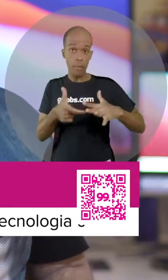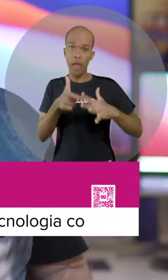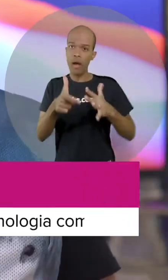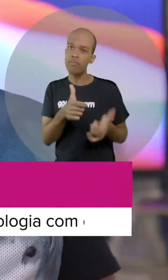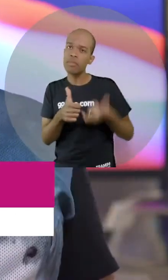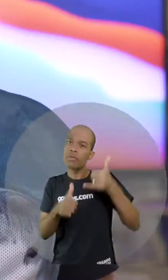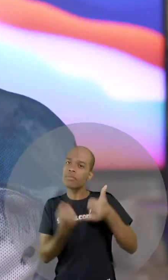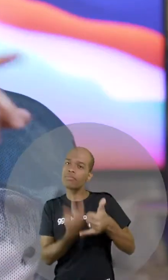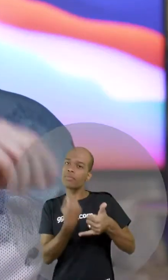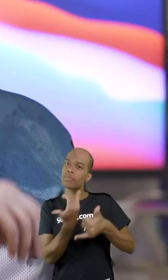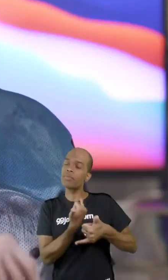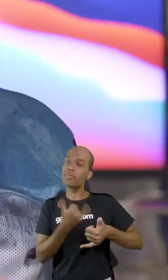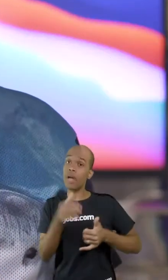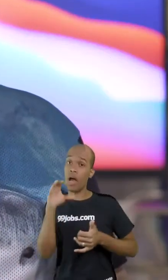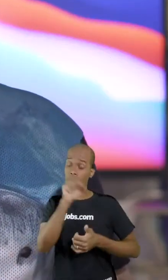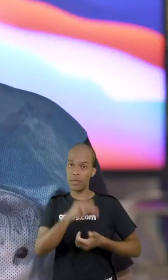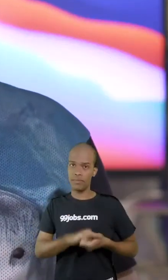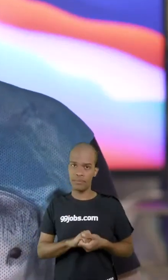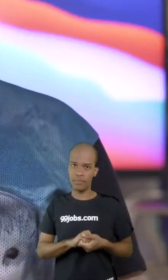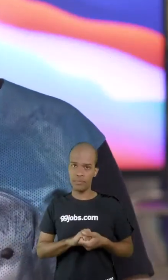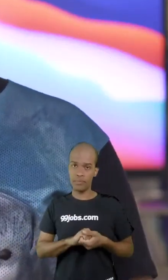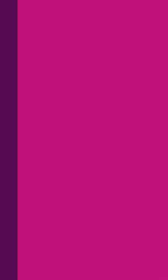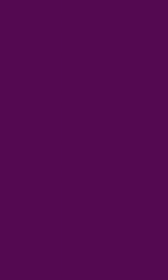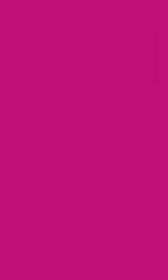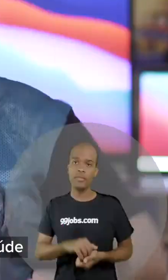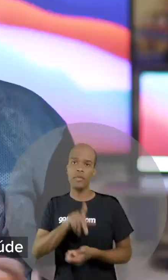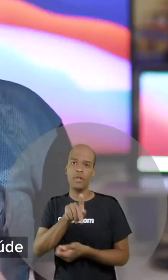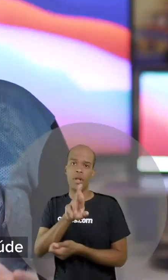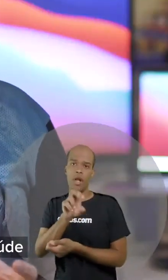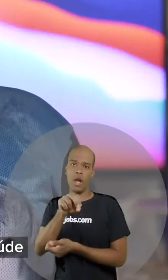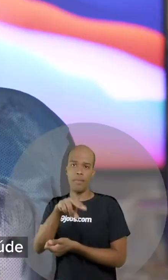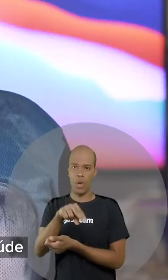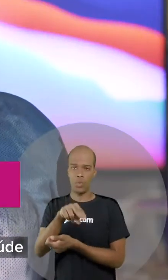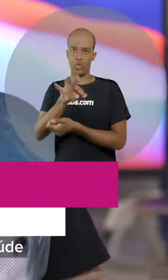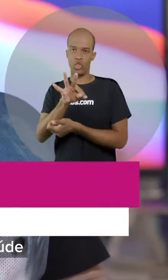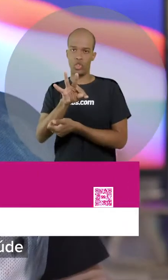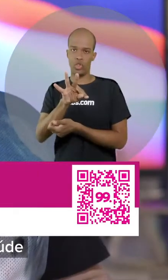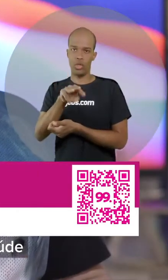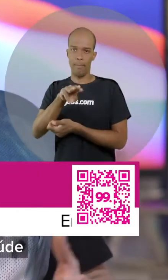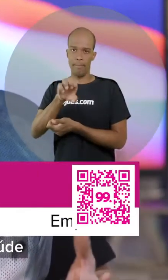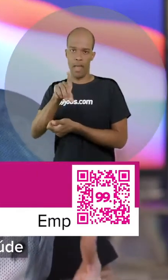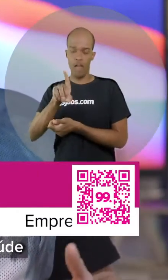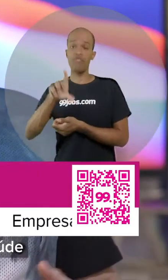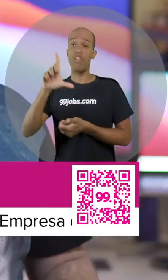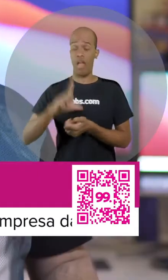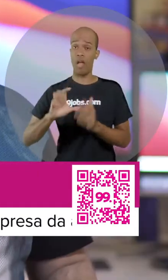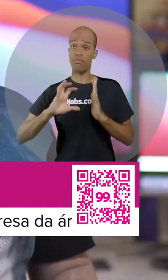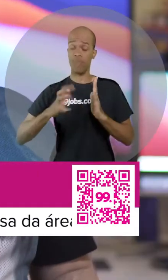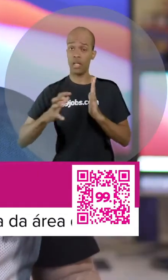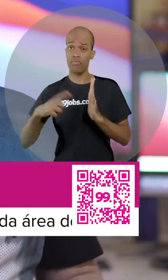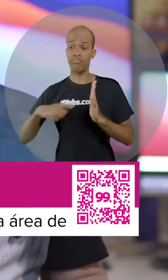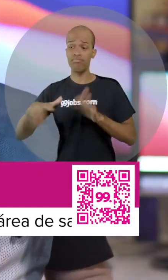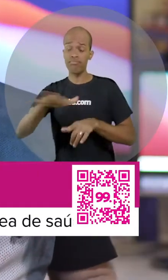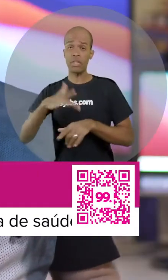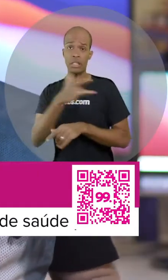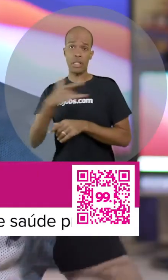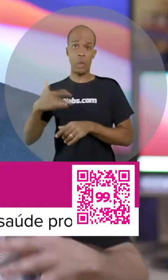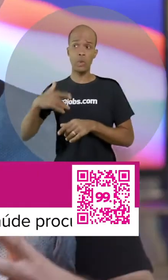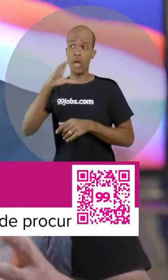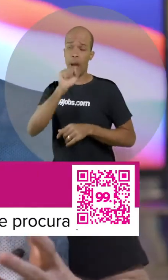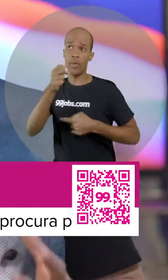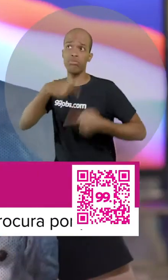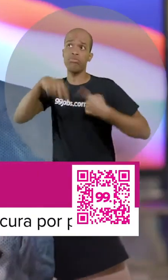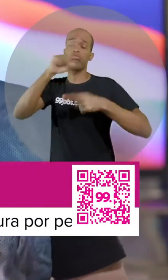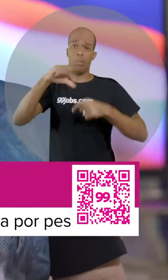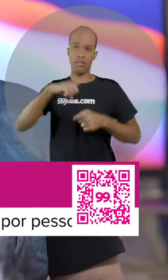na 99 para receber a notificação em primeira mão. A ProntMed é uma empresa de Big Data na área de saúde. Está crescendo bem rápido, viu?